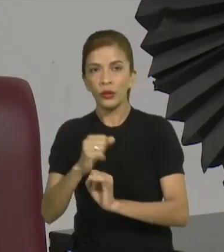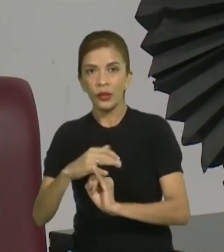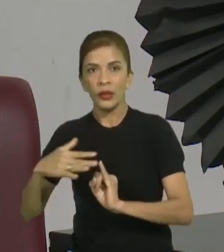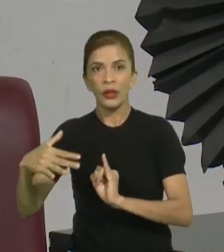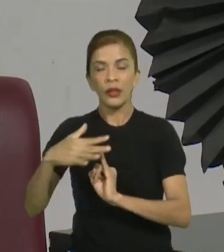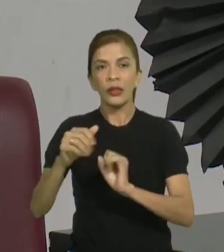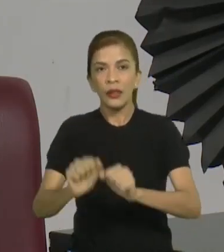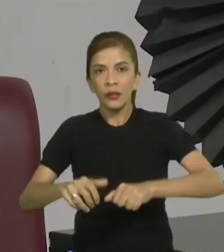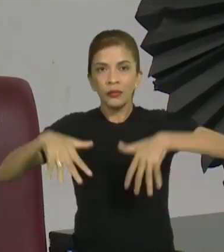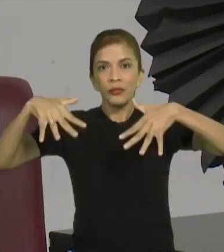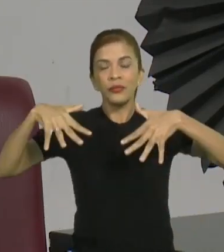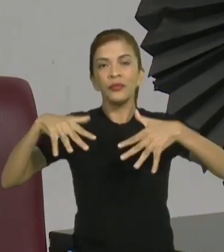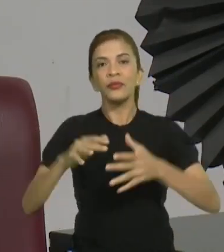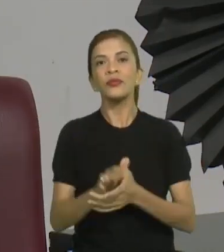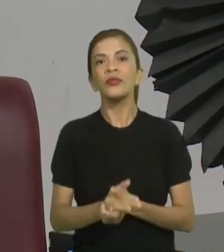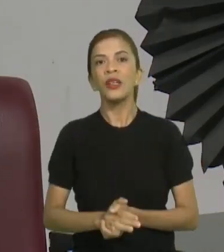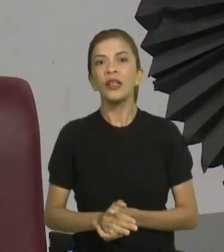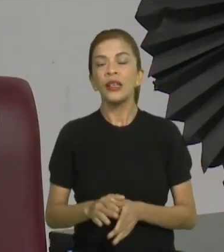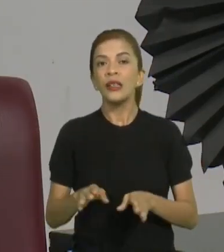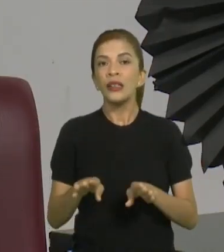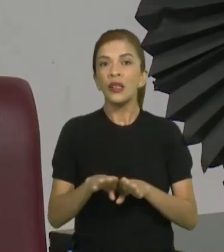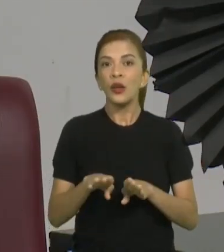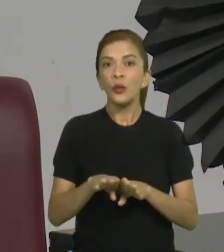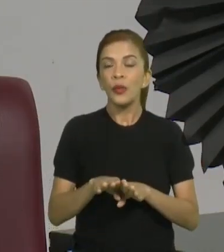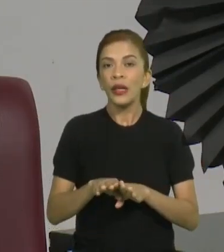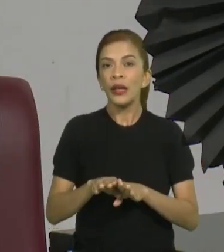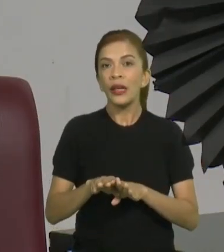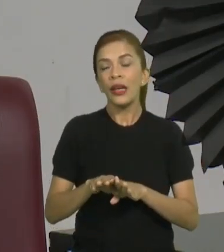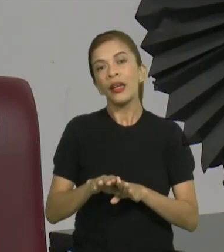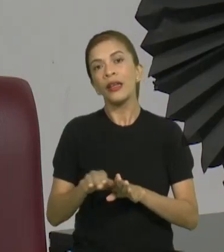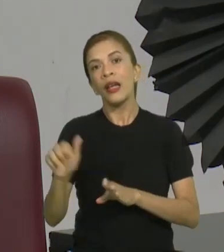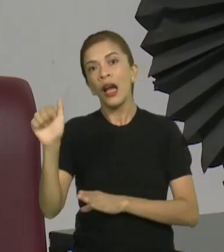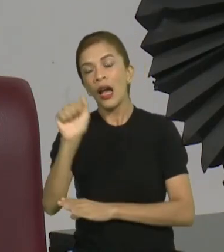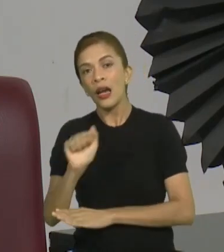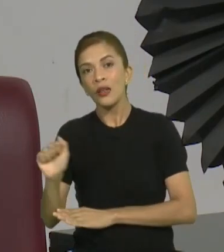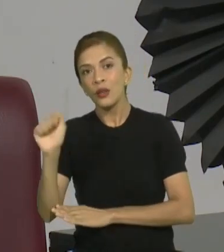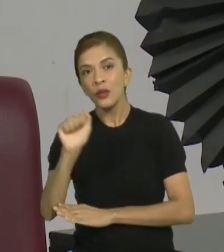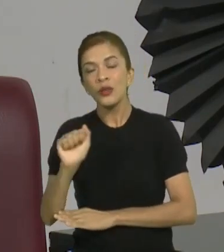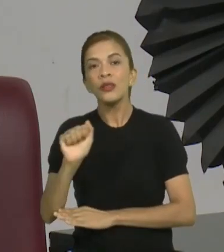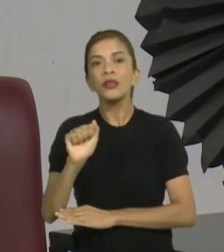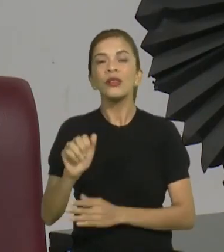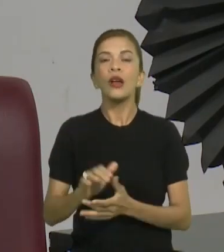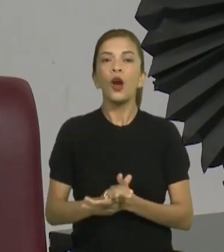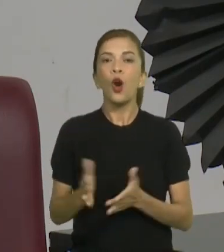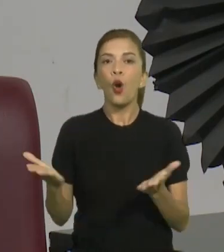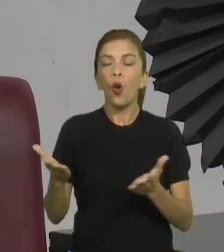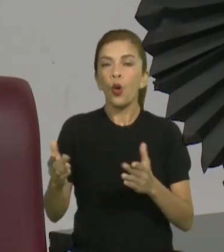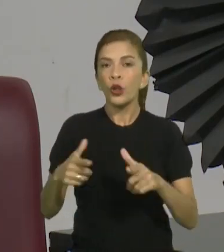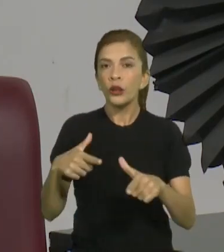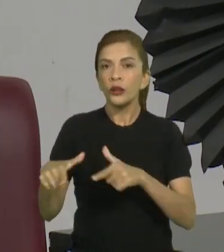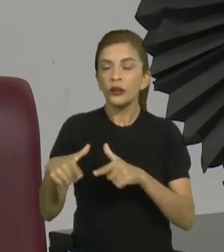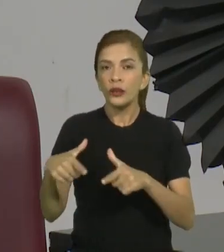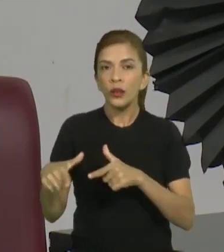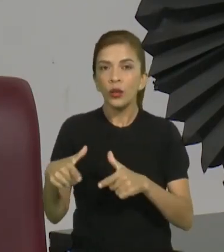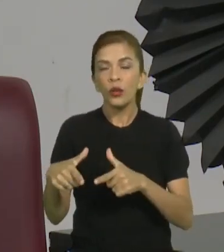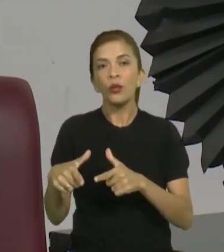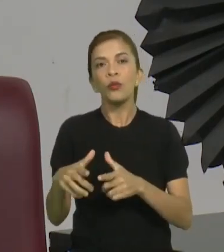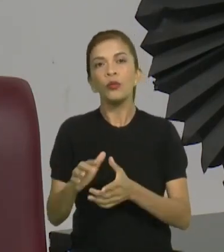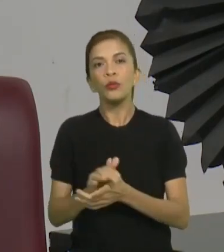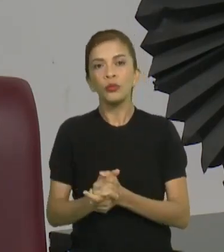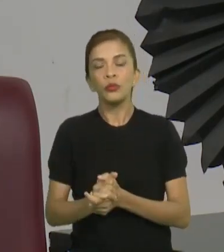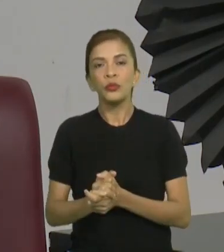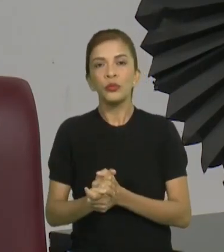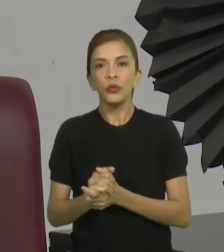Associação Cultural Encanto da Ilha, uma associação que hoje trabalha com mulheres bordadoras do Bumba Meu